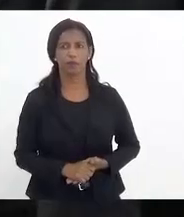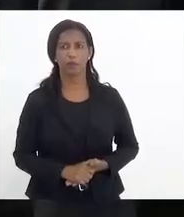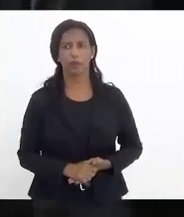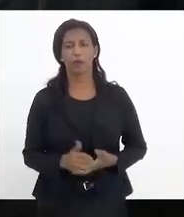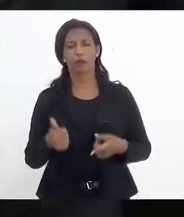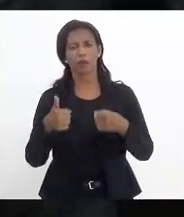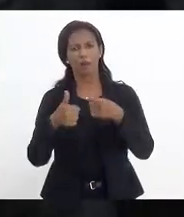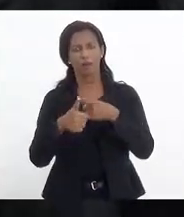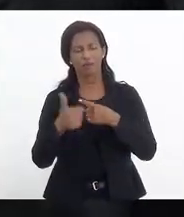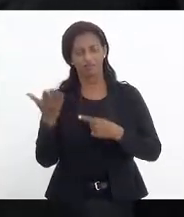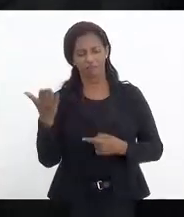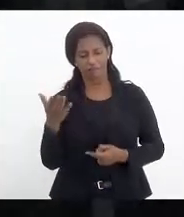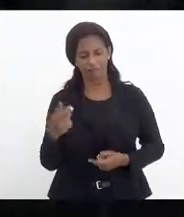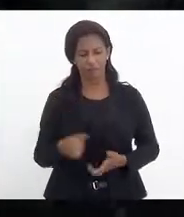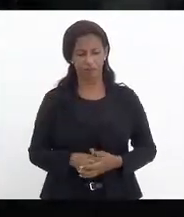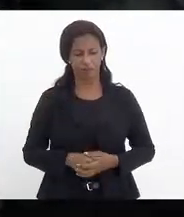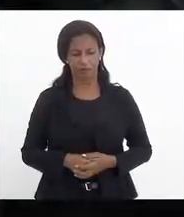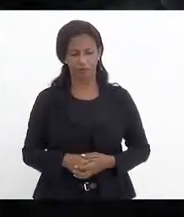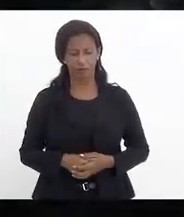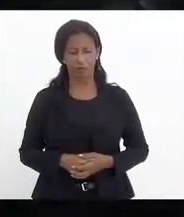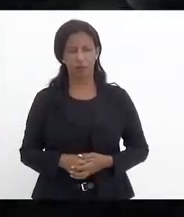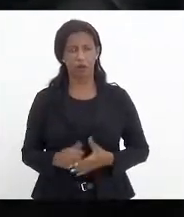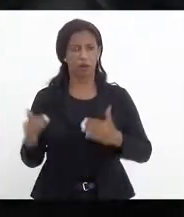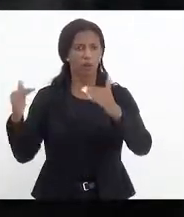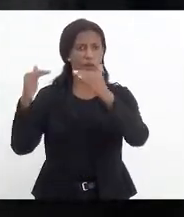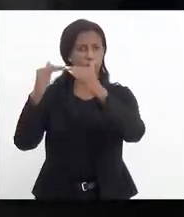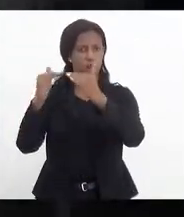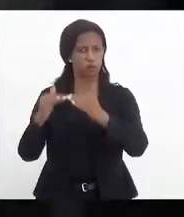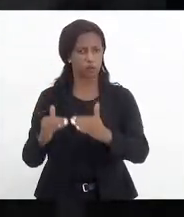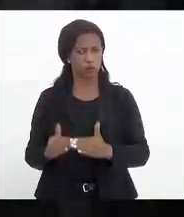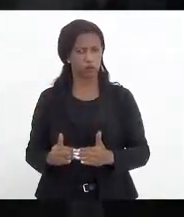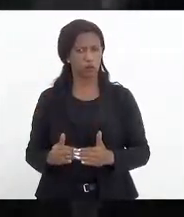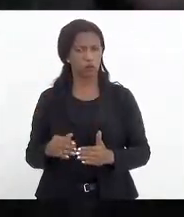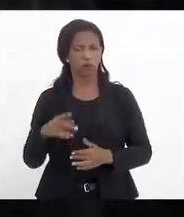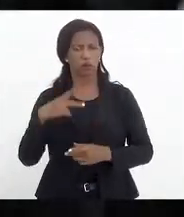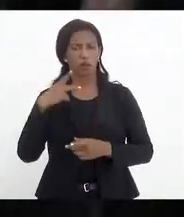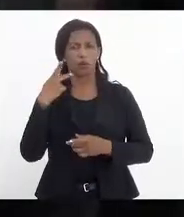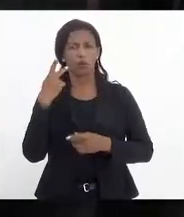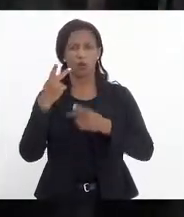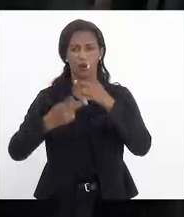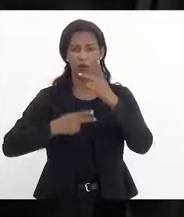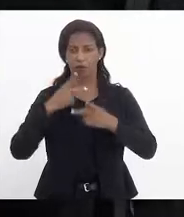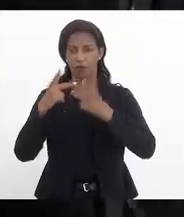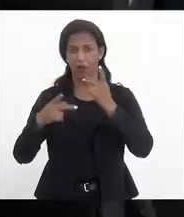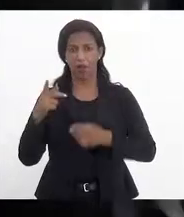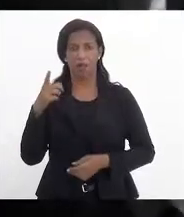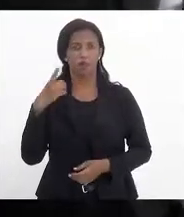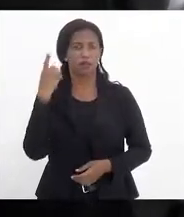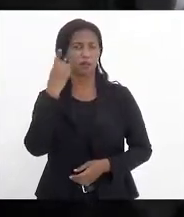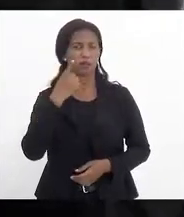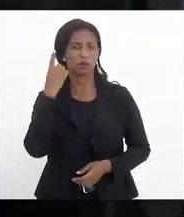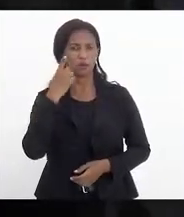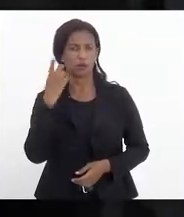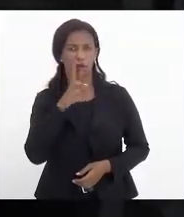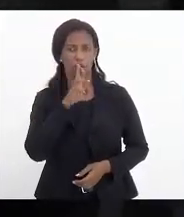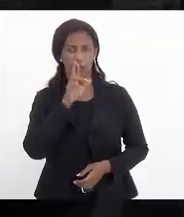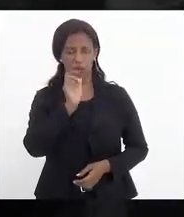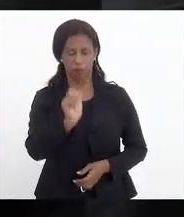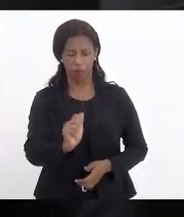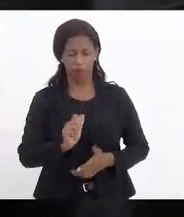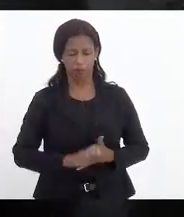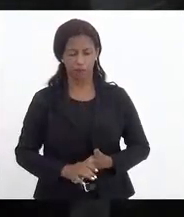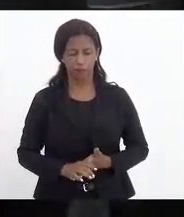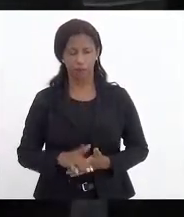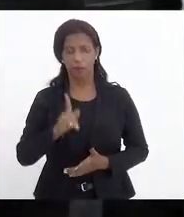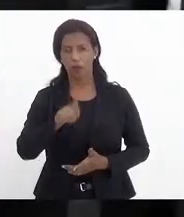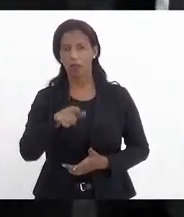corroboro com as palavras do deputado que me antecedeu. É fundamental que a gente aqui